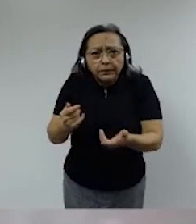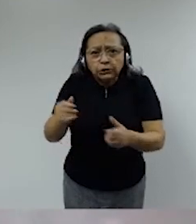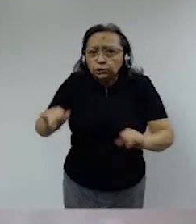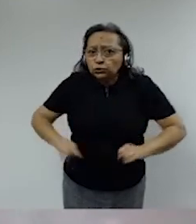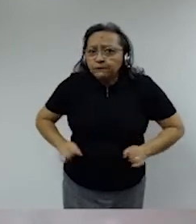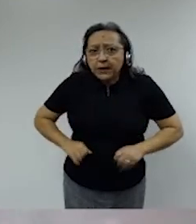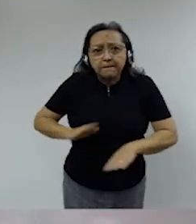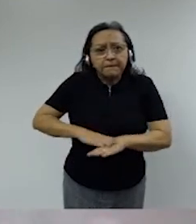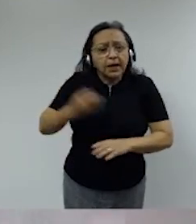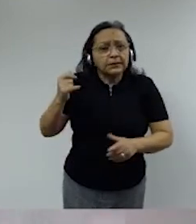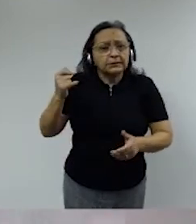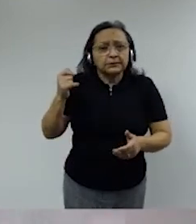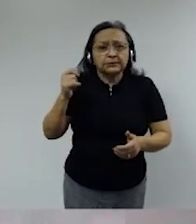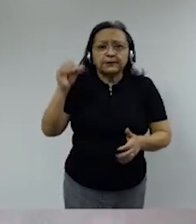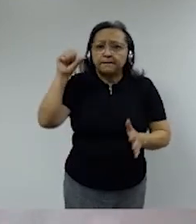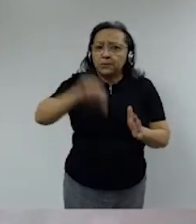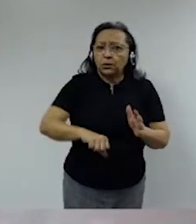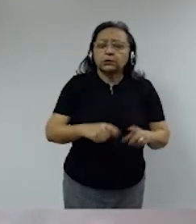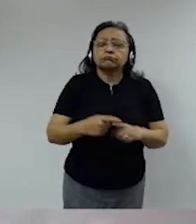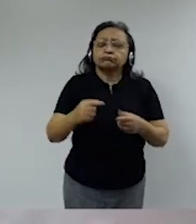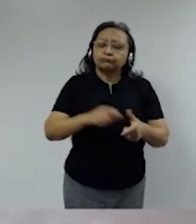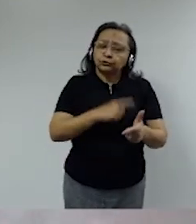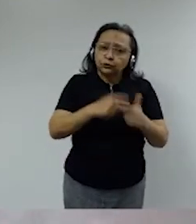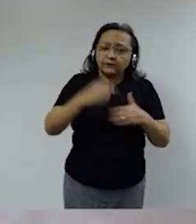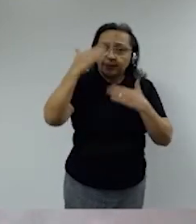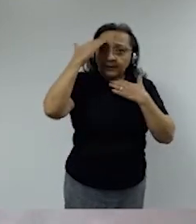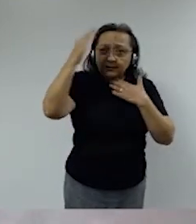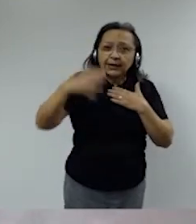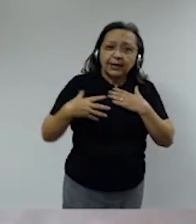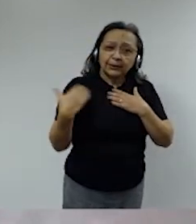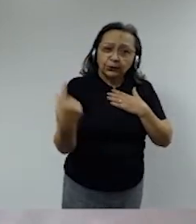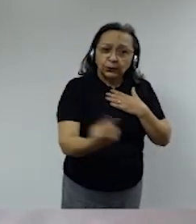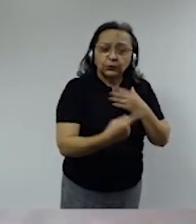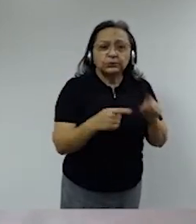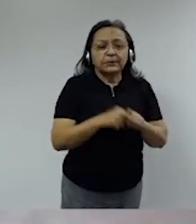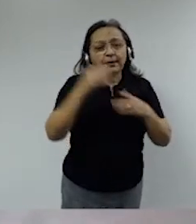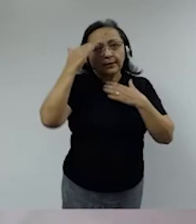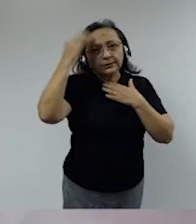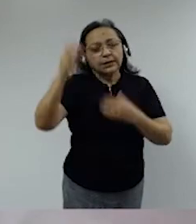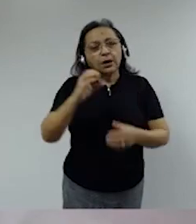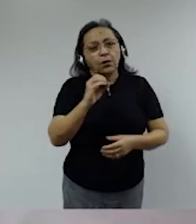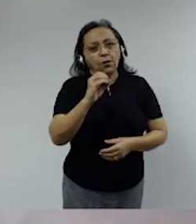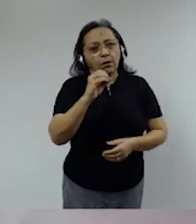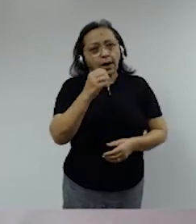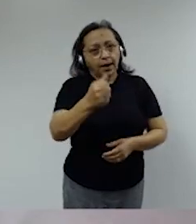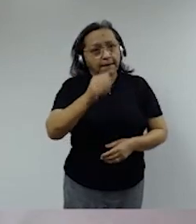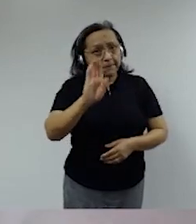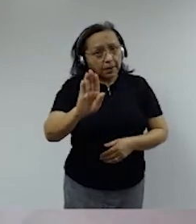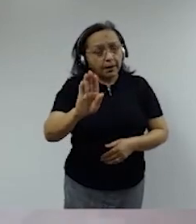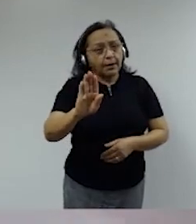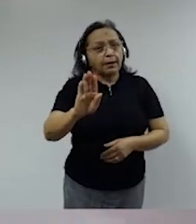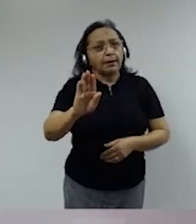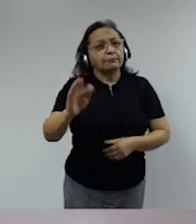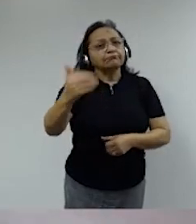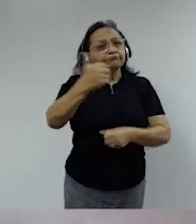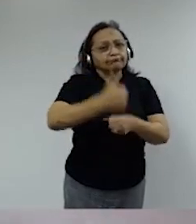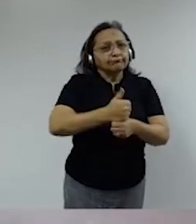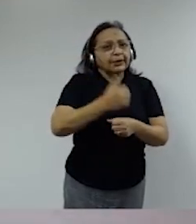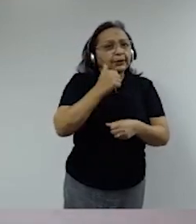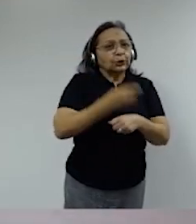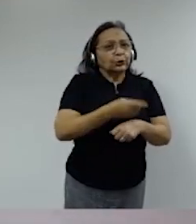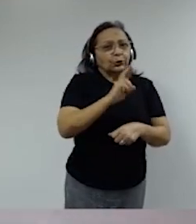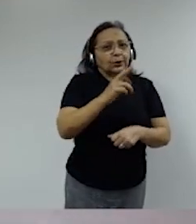Estado. Eu queria agradecer novamente a todos, agradecer ao OAB na pessoa da doutora Ana, muito obrigado.